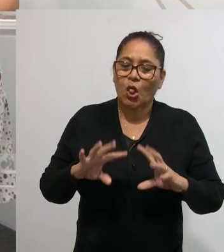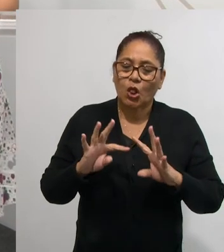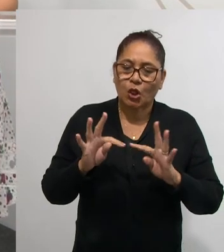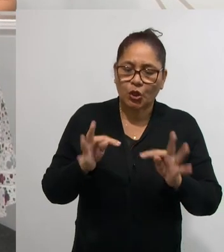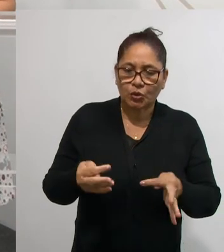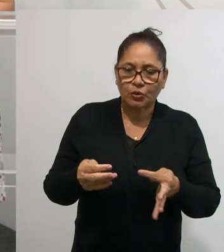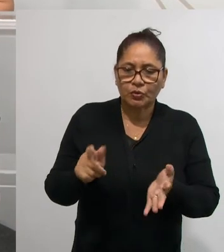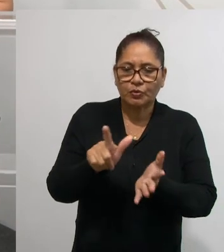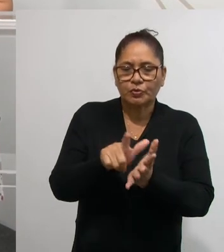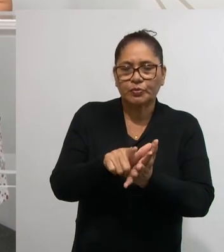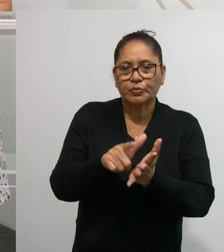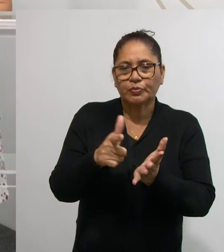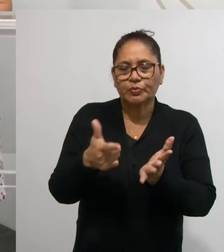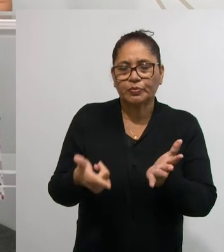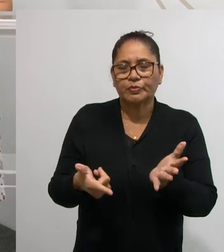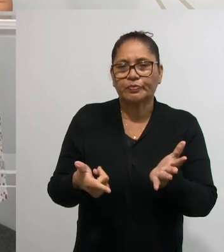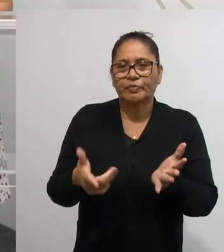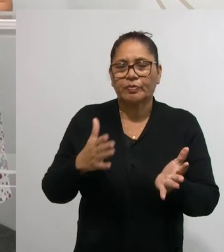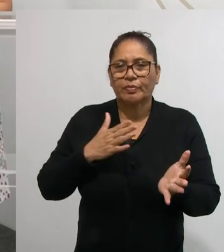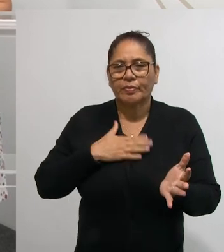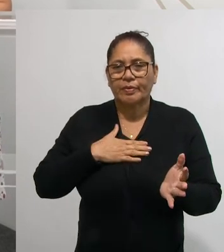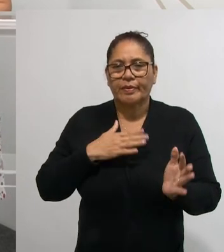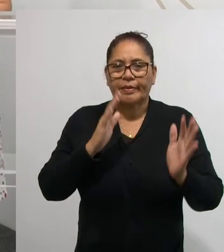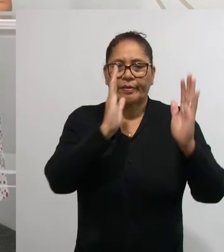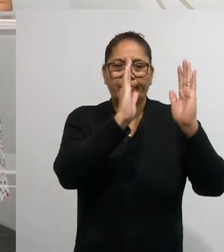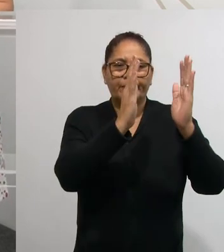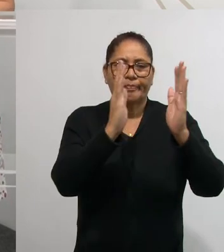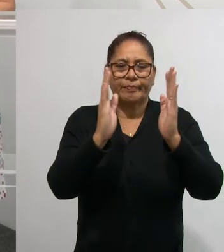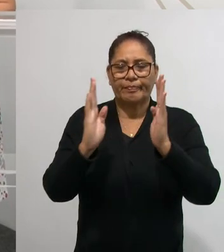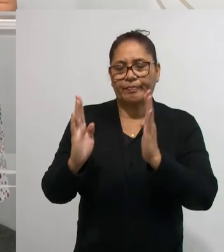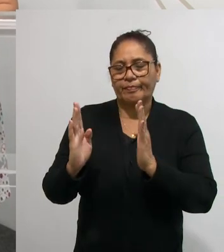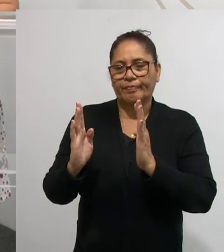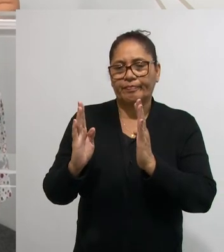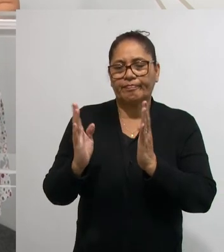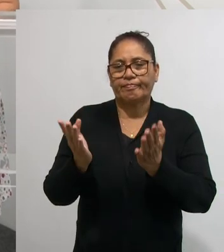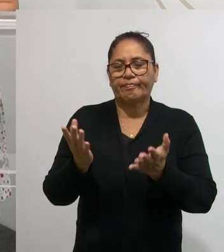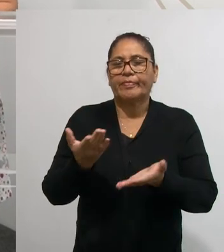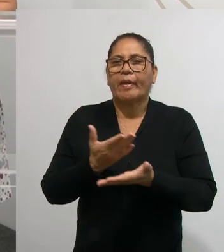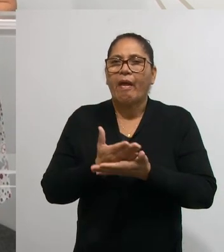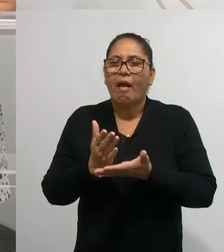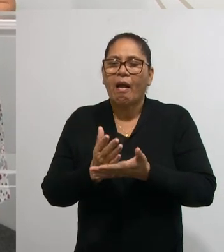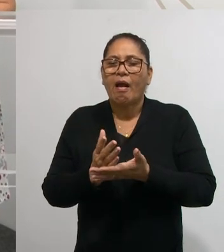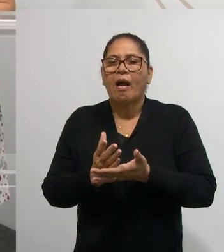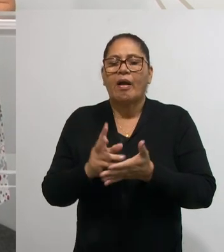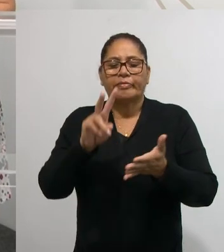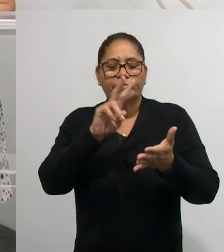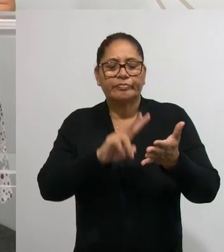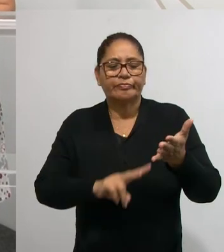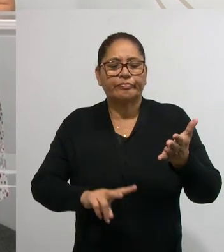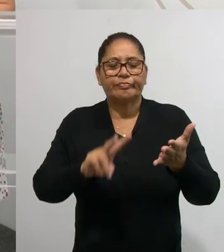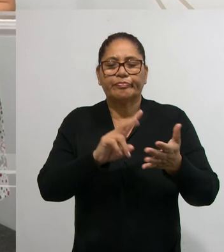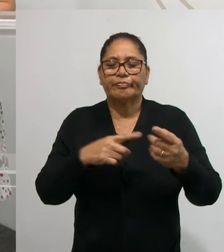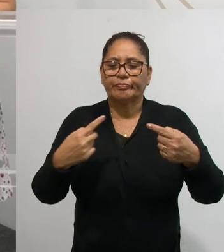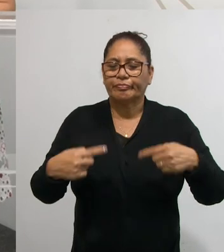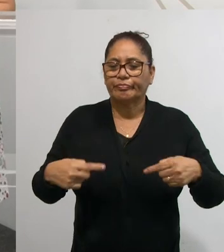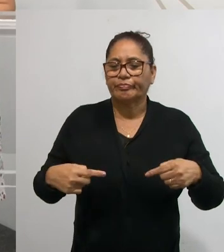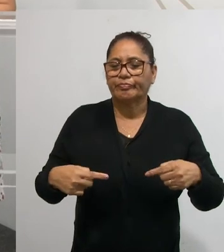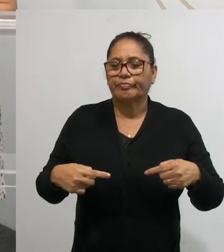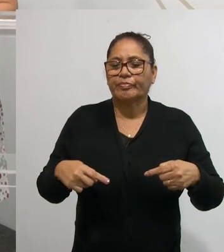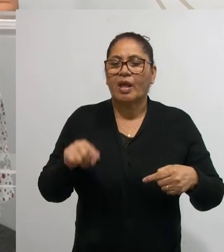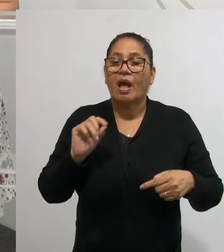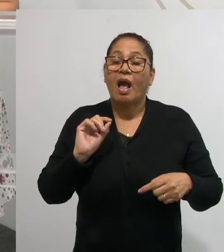livros estão disponíveis lá ela minha biblioteca então legal que vai estar disponível para vocês as leituras e o material